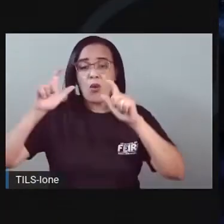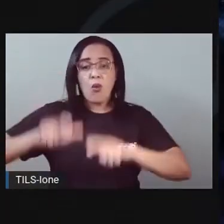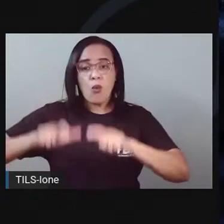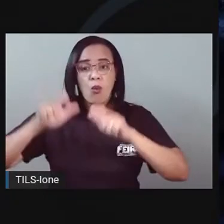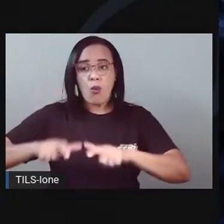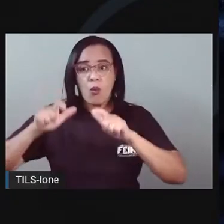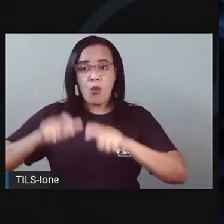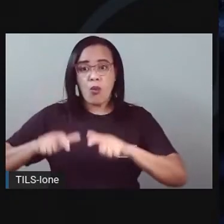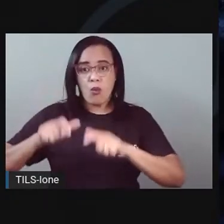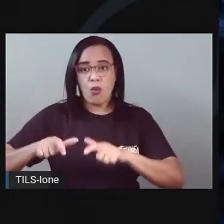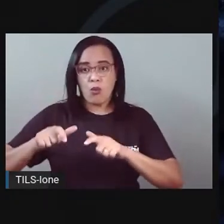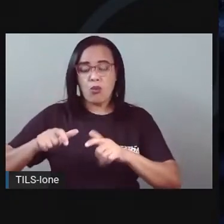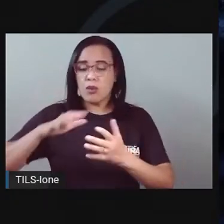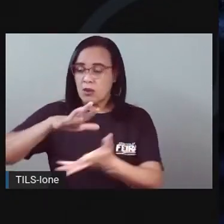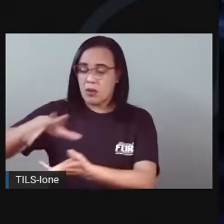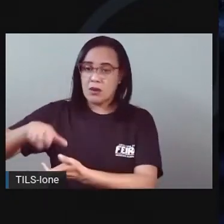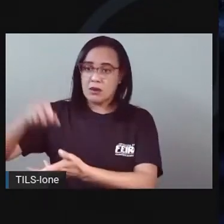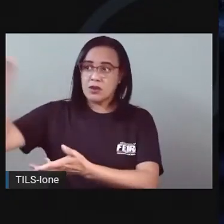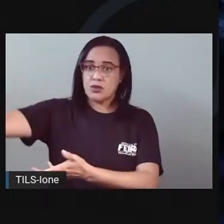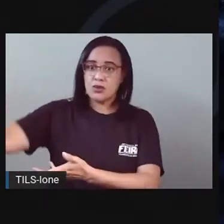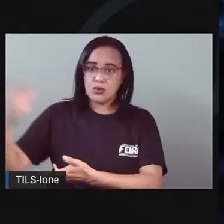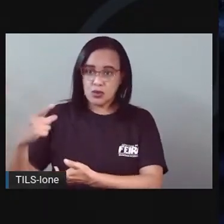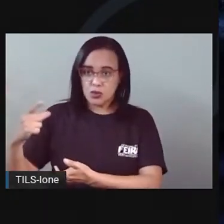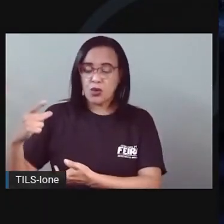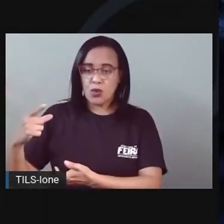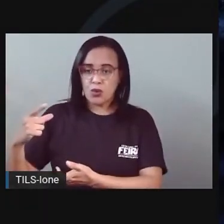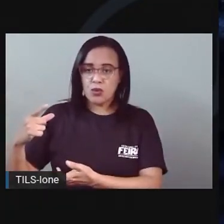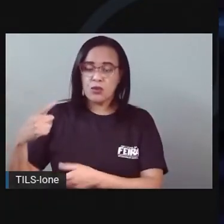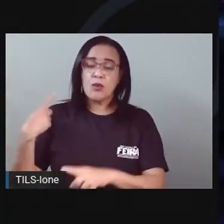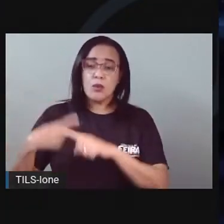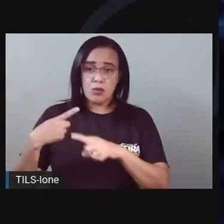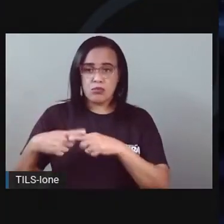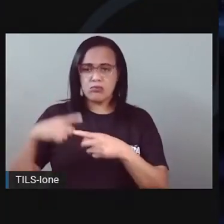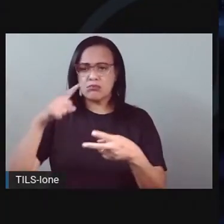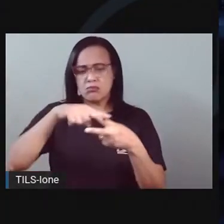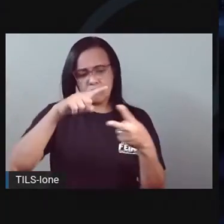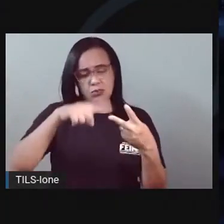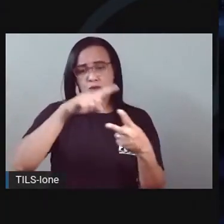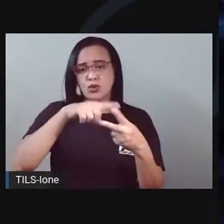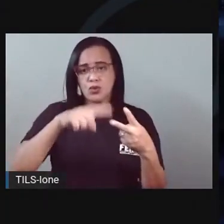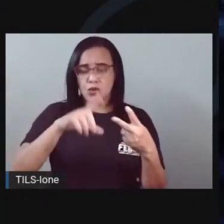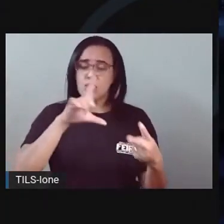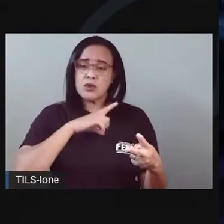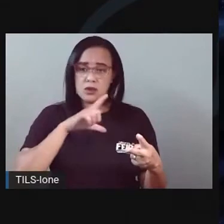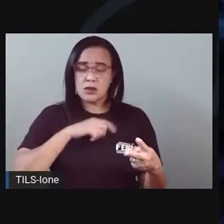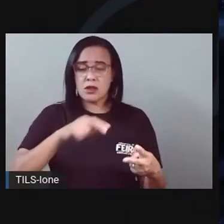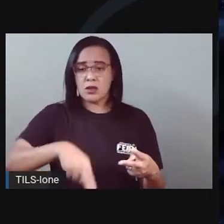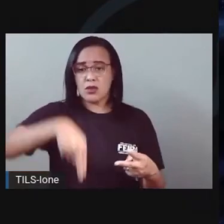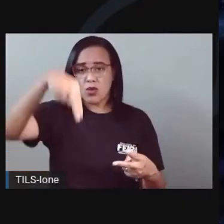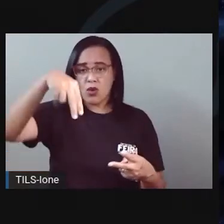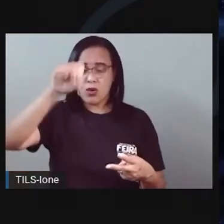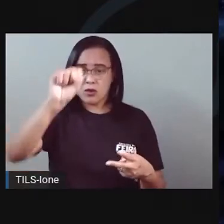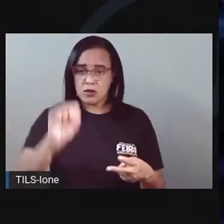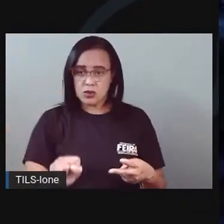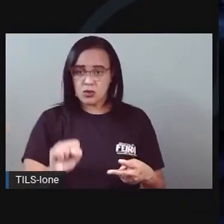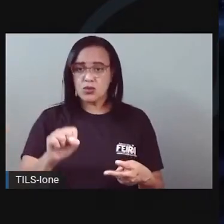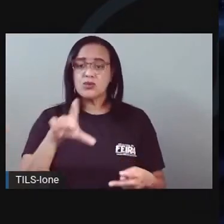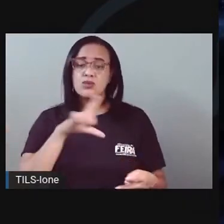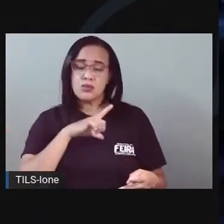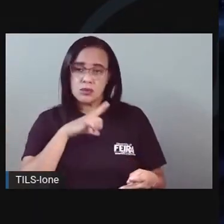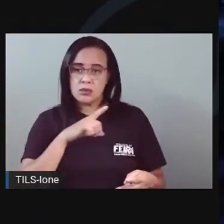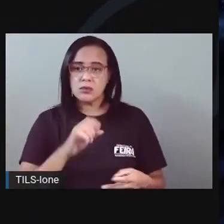Sol. A Terra é dividida por dois hemisférios, o hemisfério norte e sul, e por uma linha